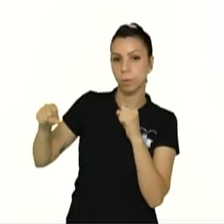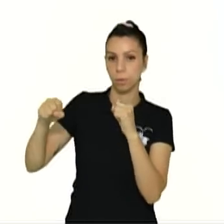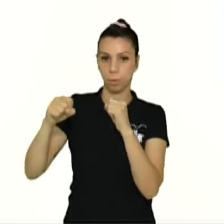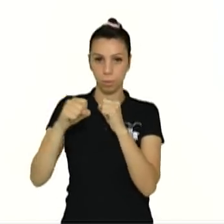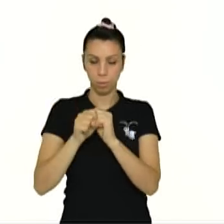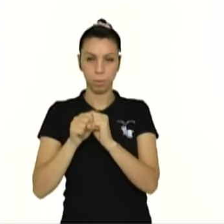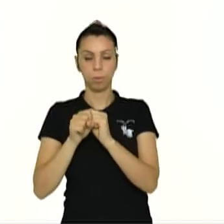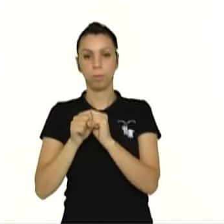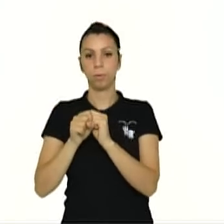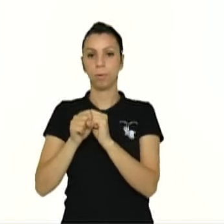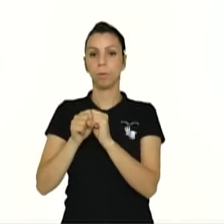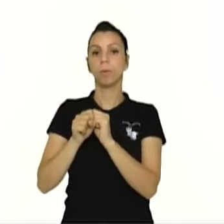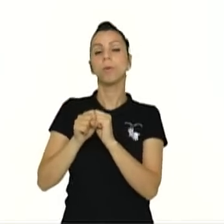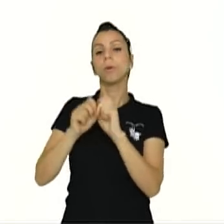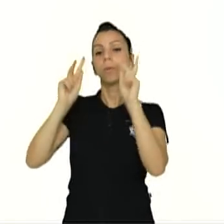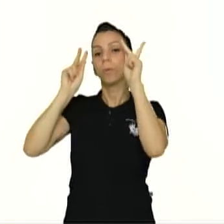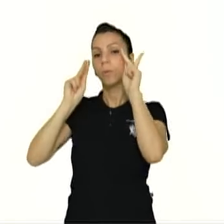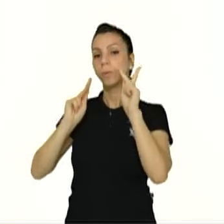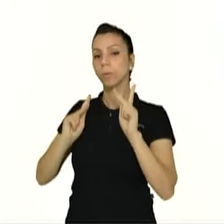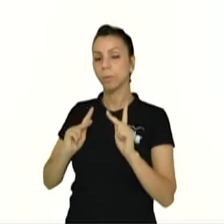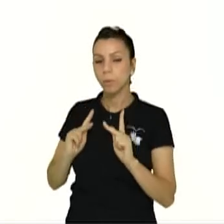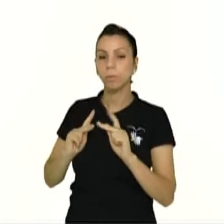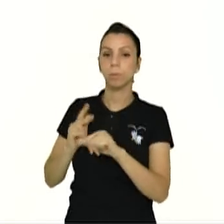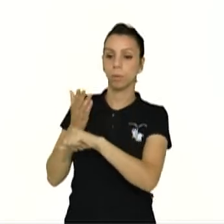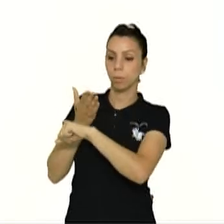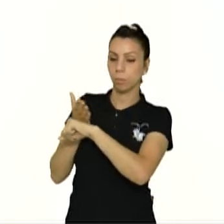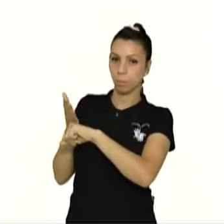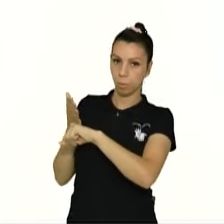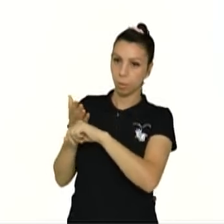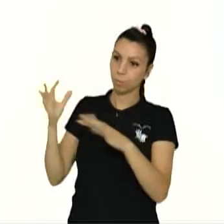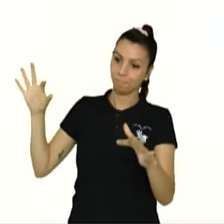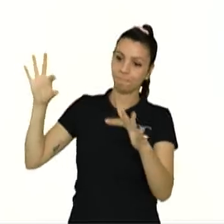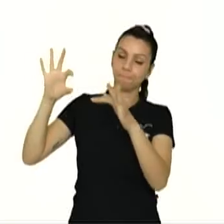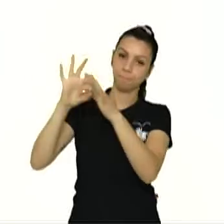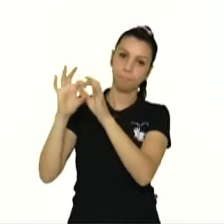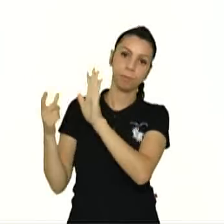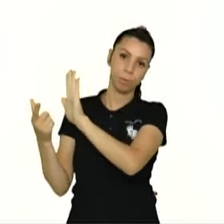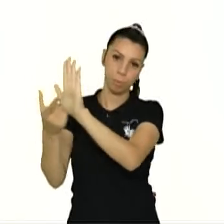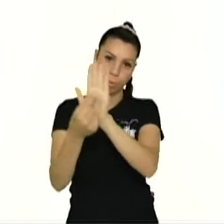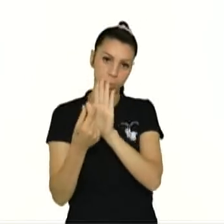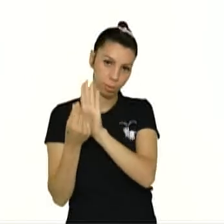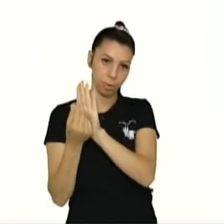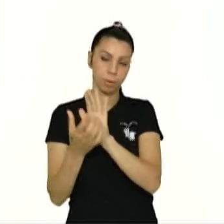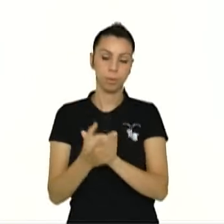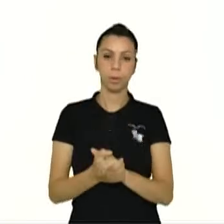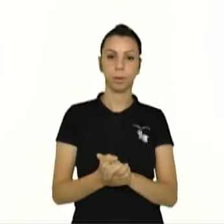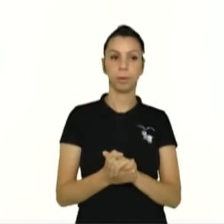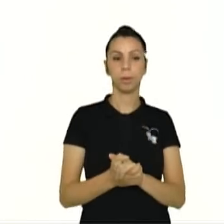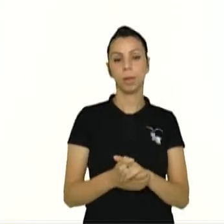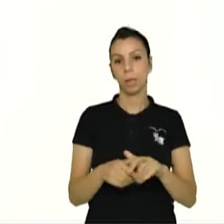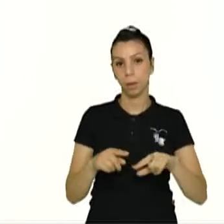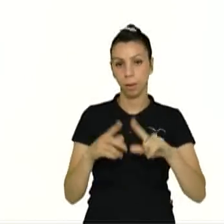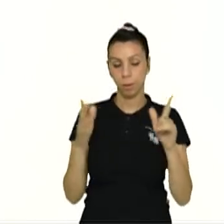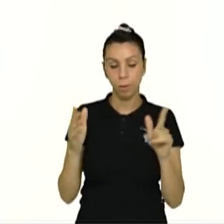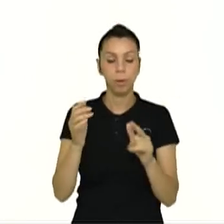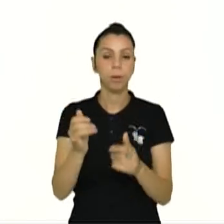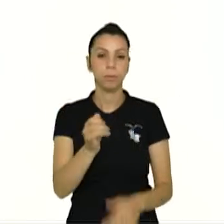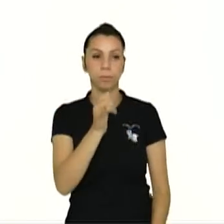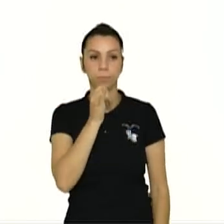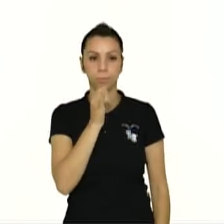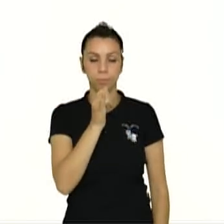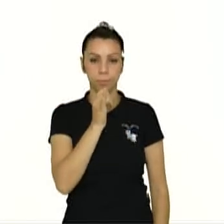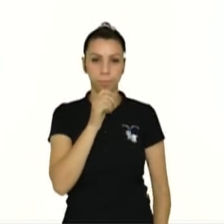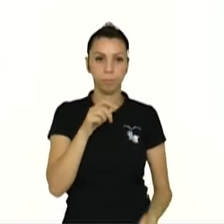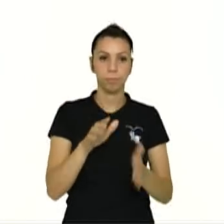homem branco, muitas vezes ligado à elite. E aí, gente, para a gente avançar nessa conversa, quero dar um exemplo de um